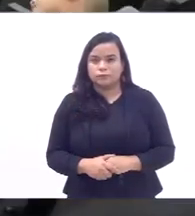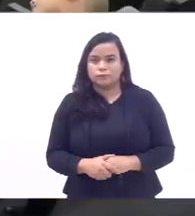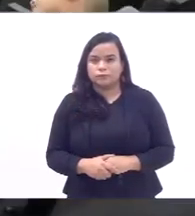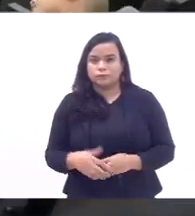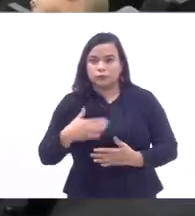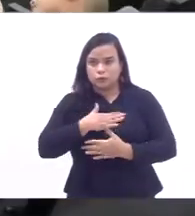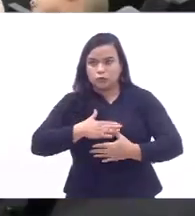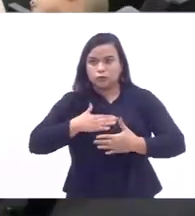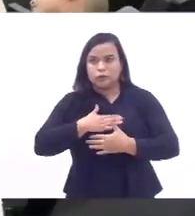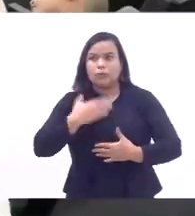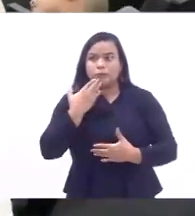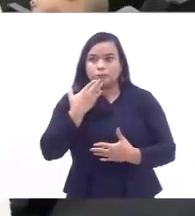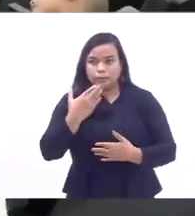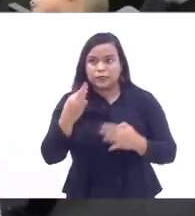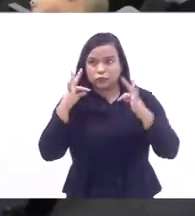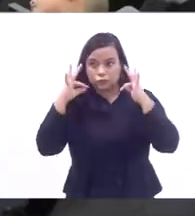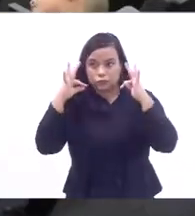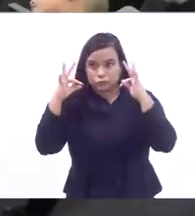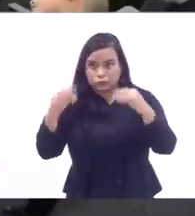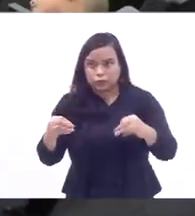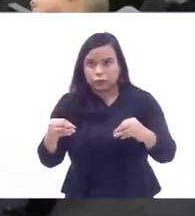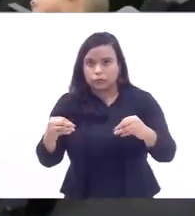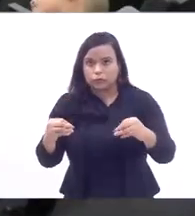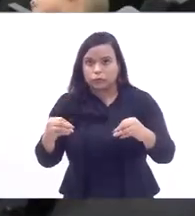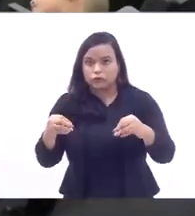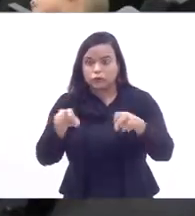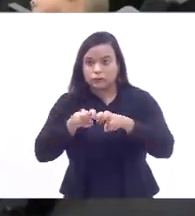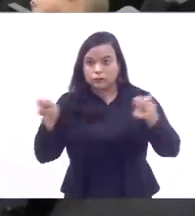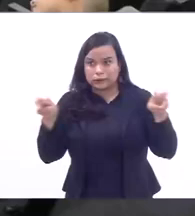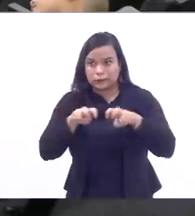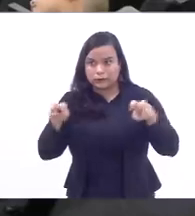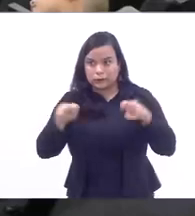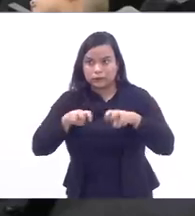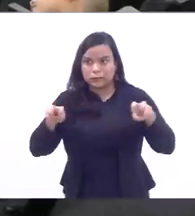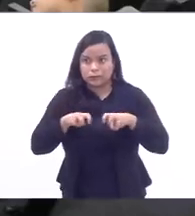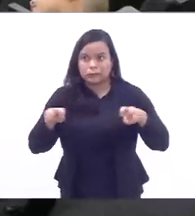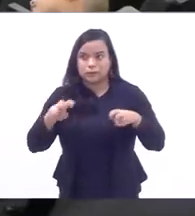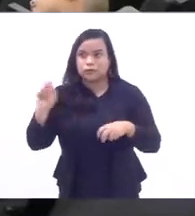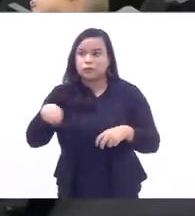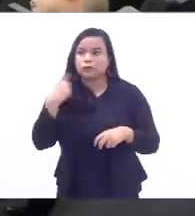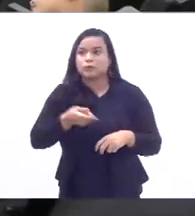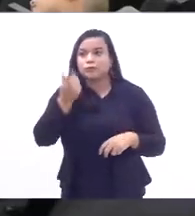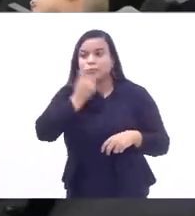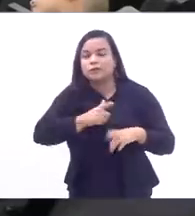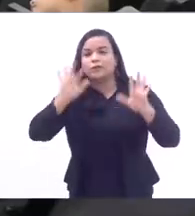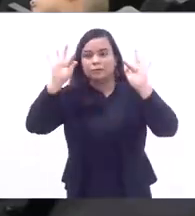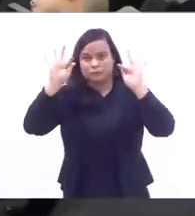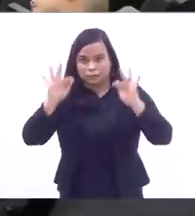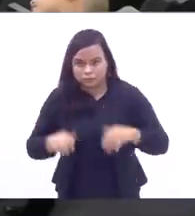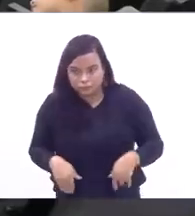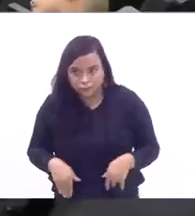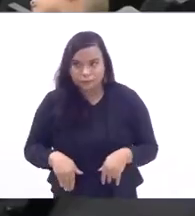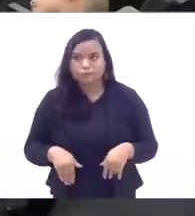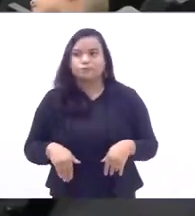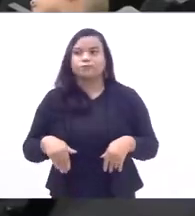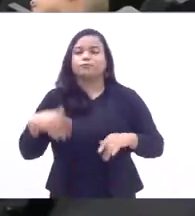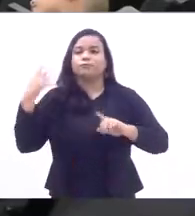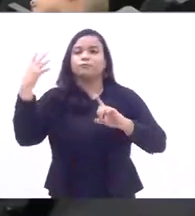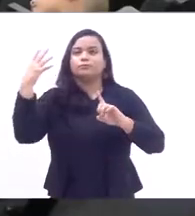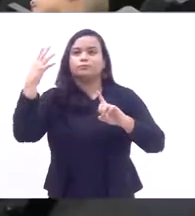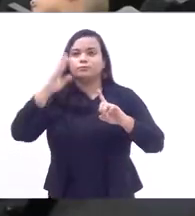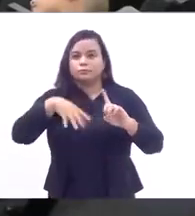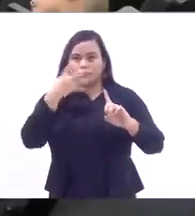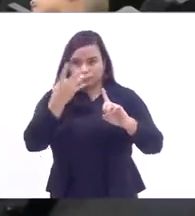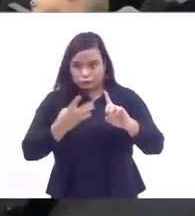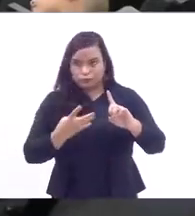Gostaria de pedir a todos, por gentileza, que se acomodassem para que a gente possa concluir a nossa solenidade. Por